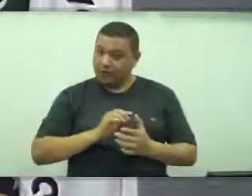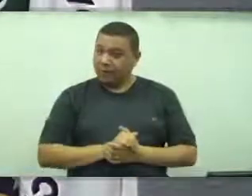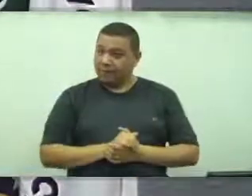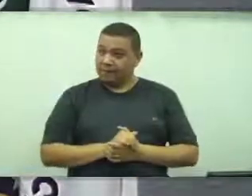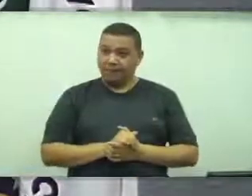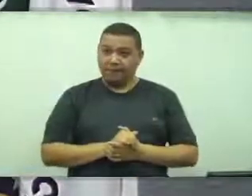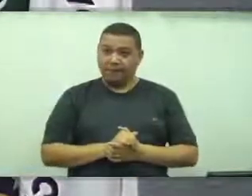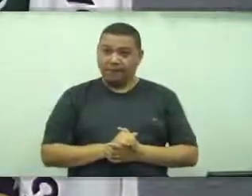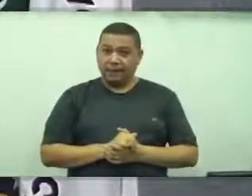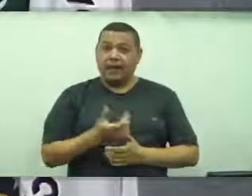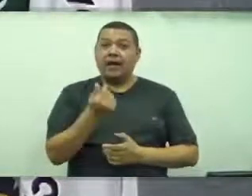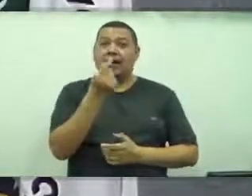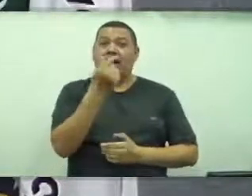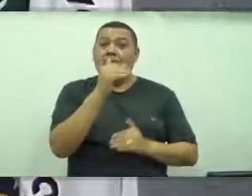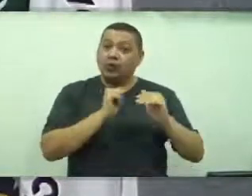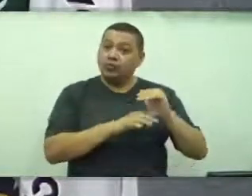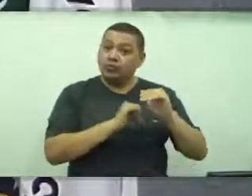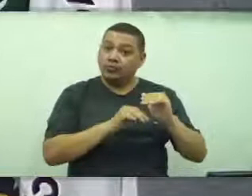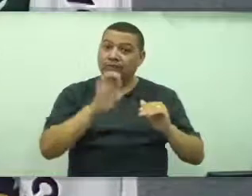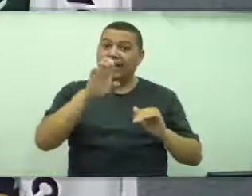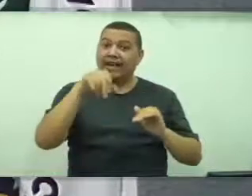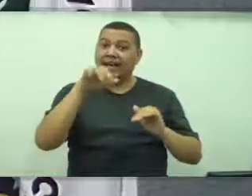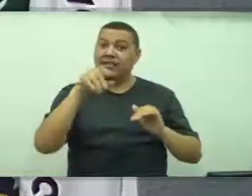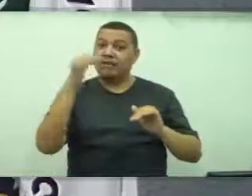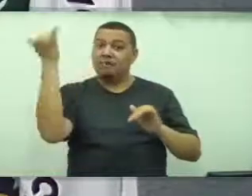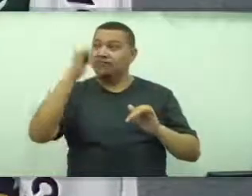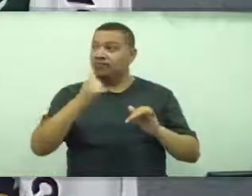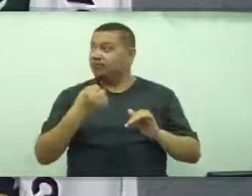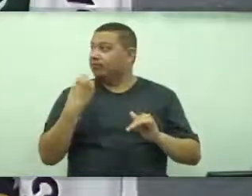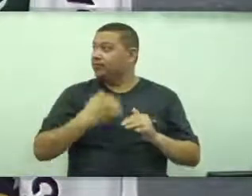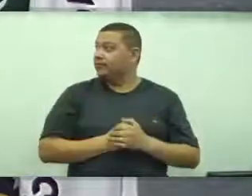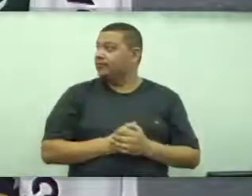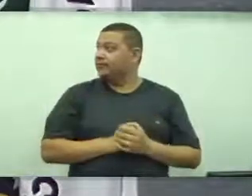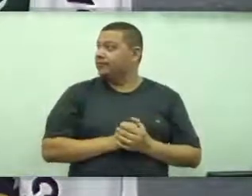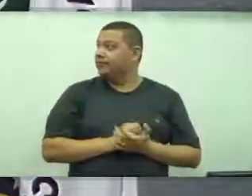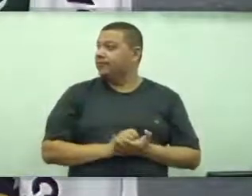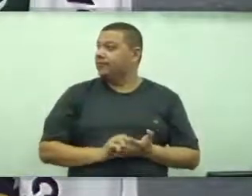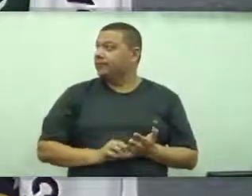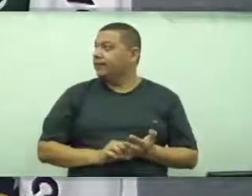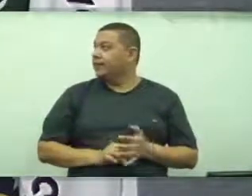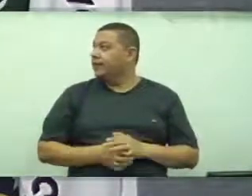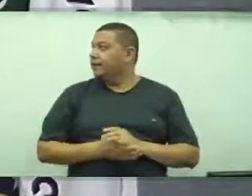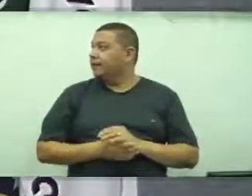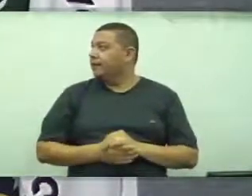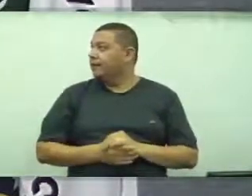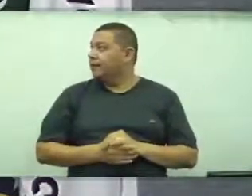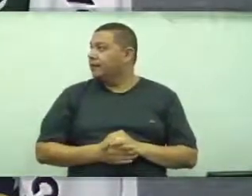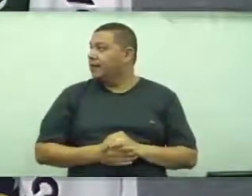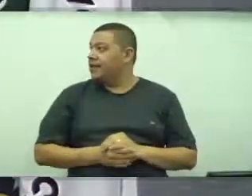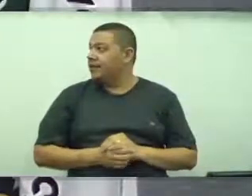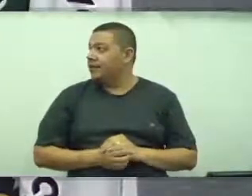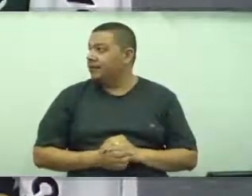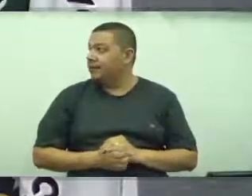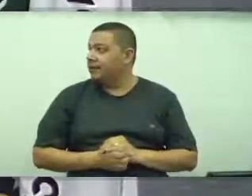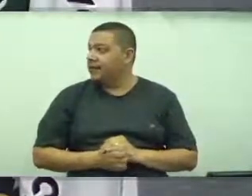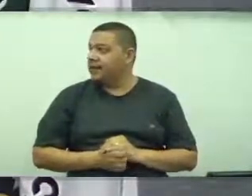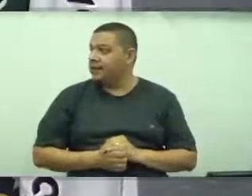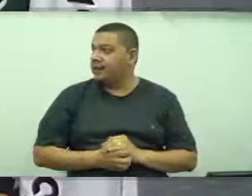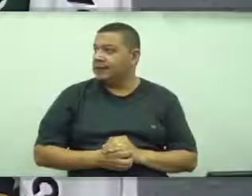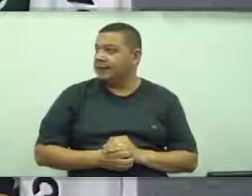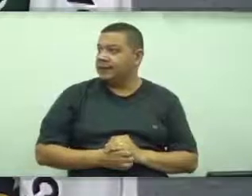economizar energia. A durabilidade das lâmpadas seria, no mínimo, mais que o dobro,